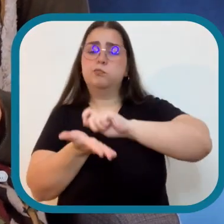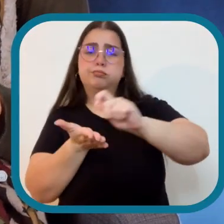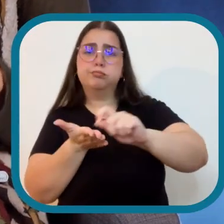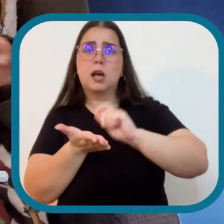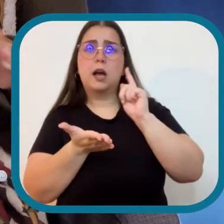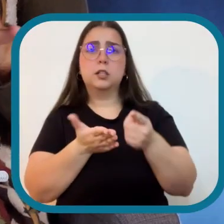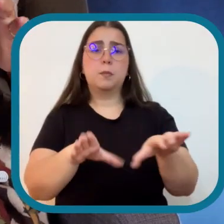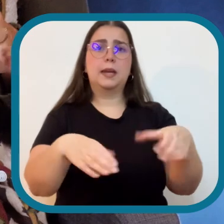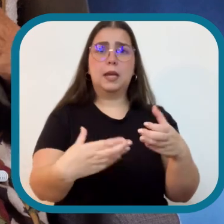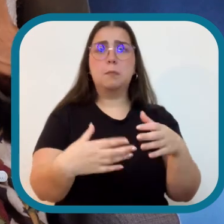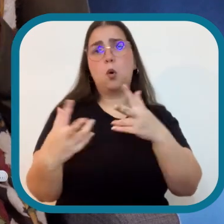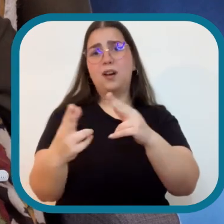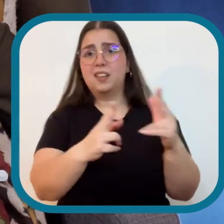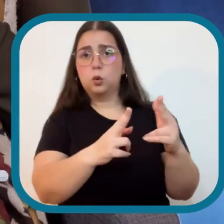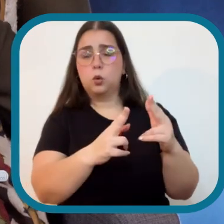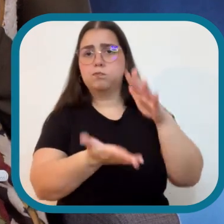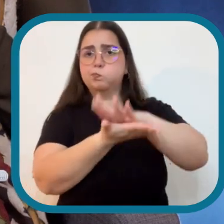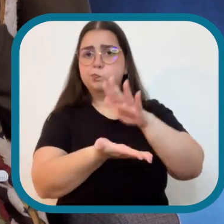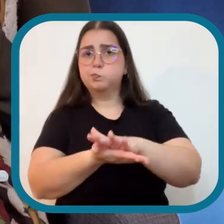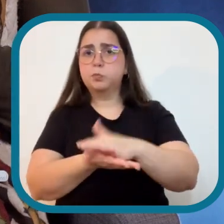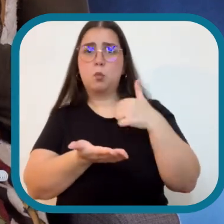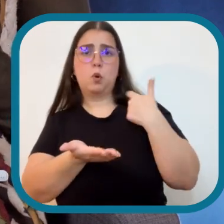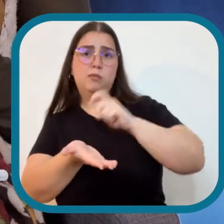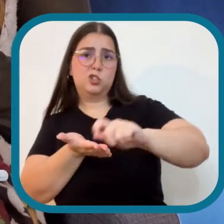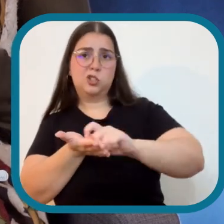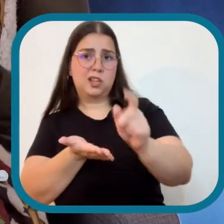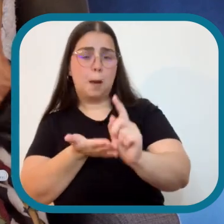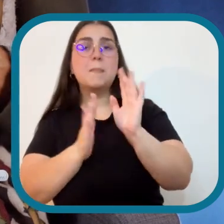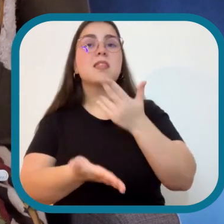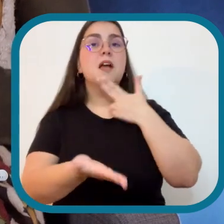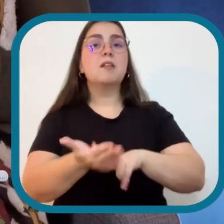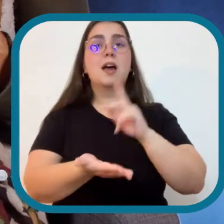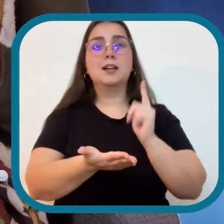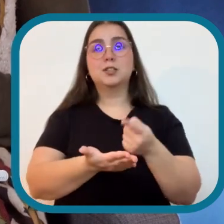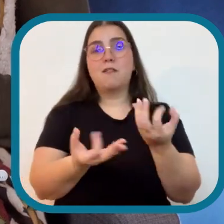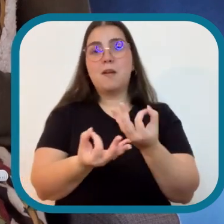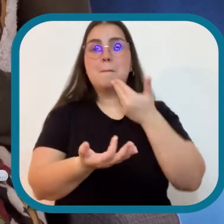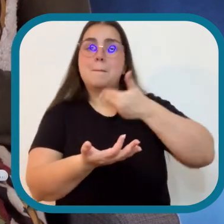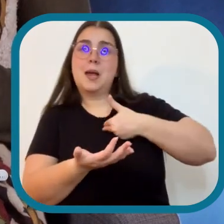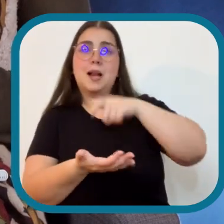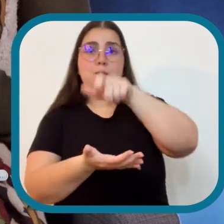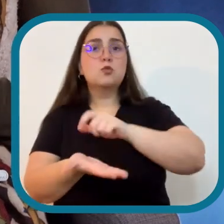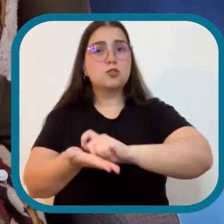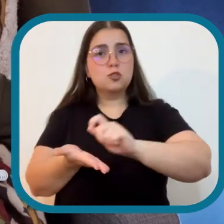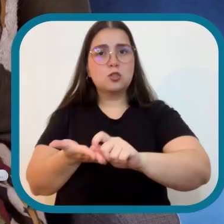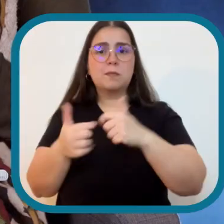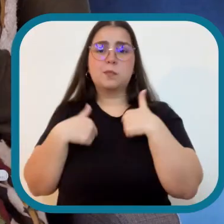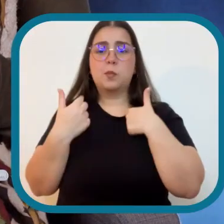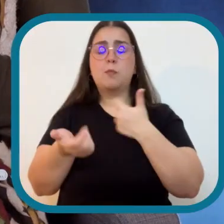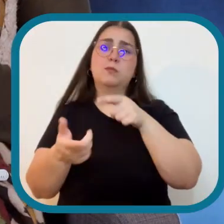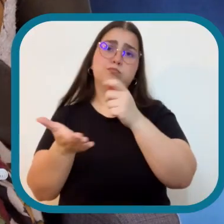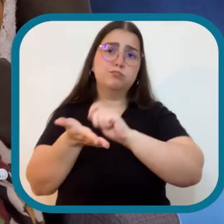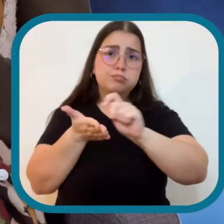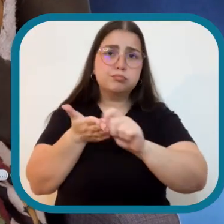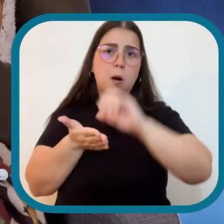editor ou uma equipa e que não é o escritor que faz a sinopse do seu romance, mas na realidade é pedido ao escritor que faça a sinopse. Eu não sei se